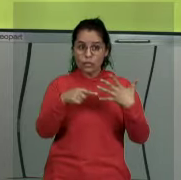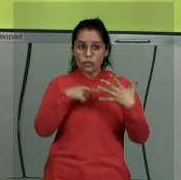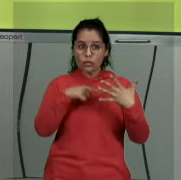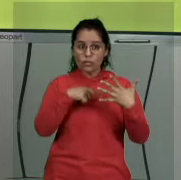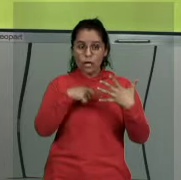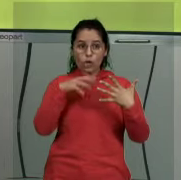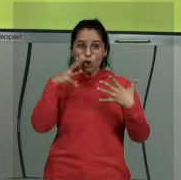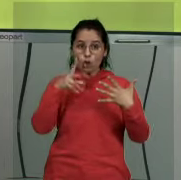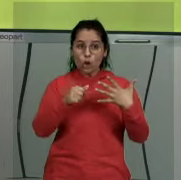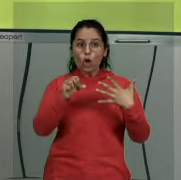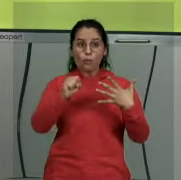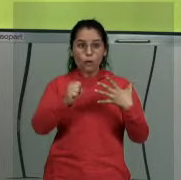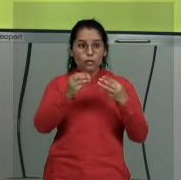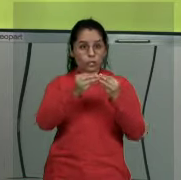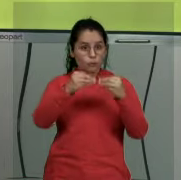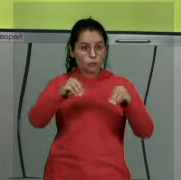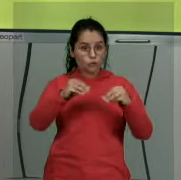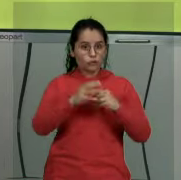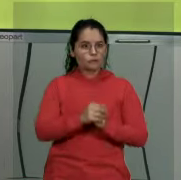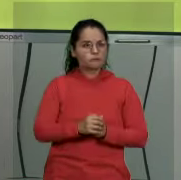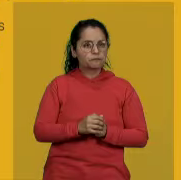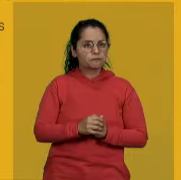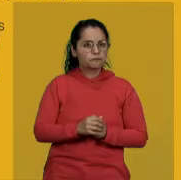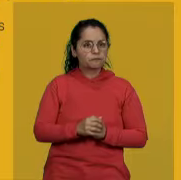órgãos dos sentidos, que a gente já estudou.